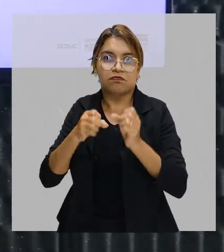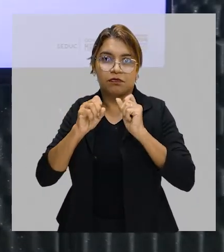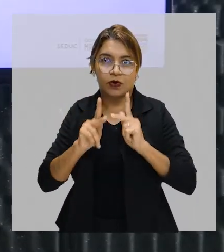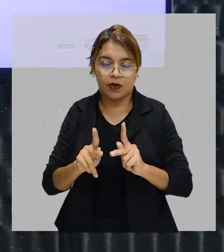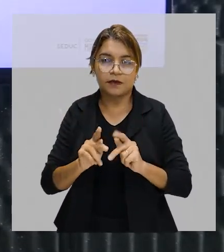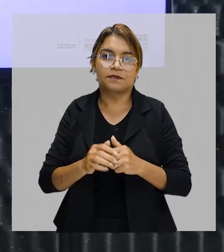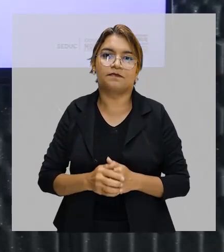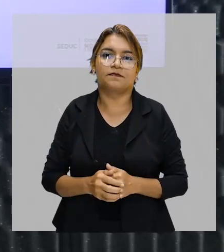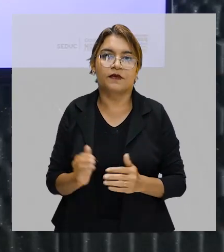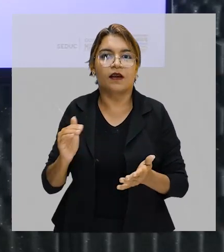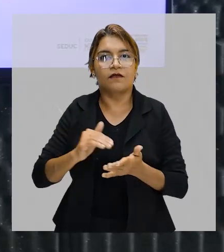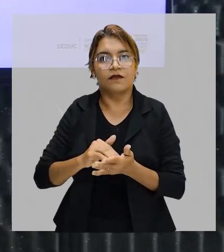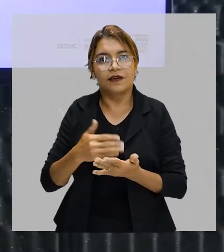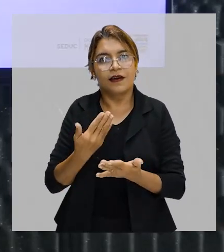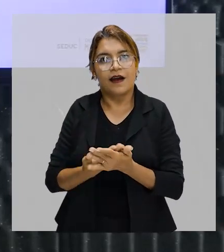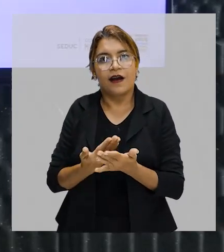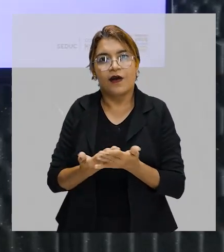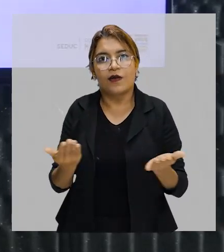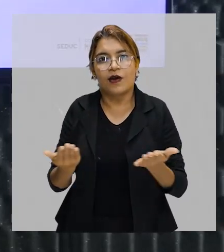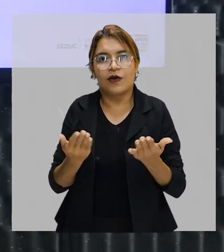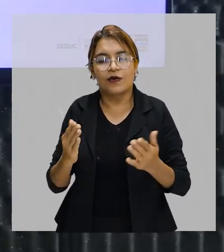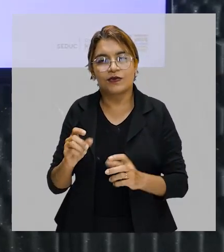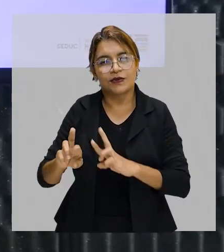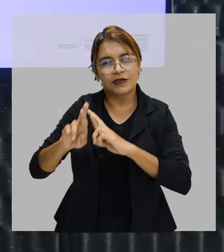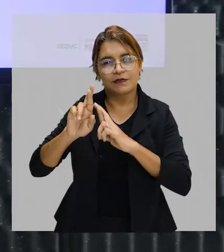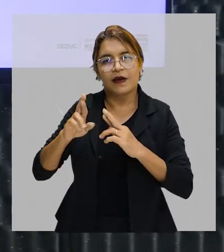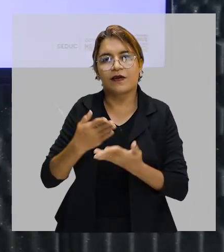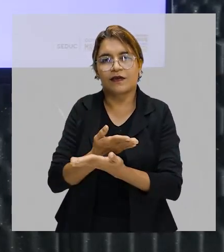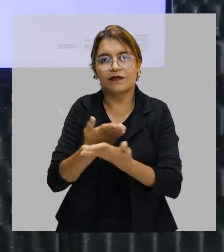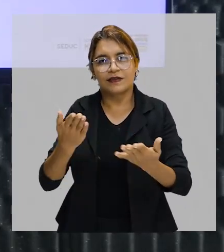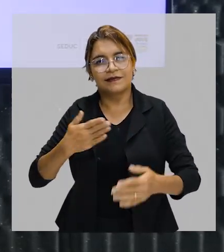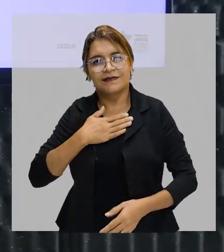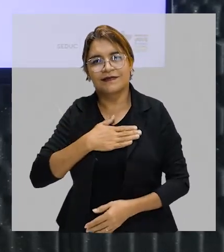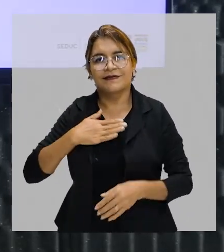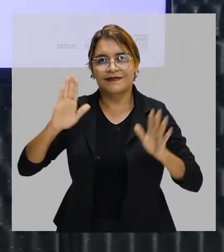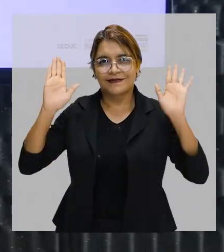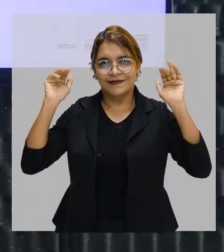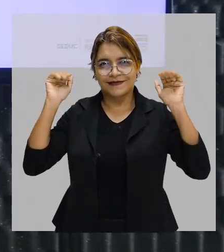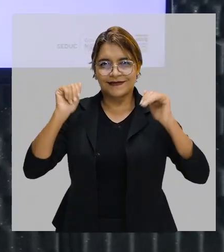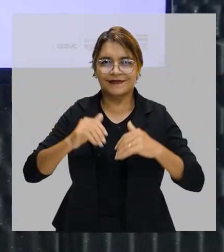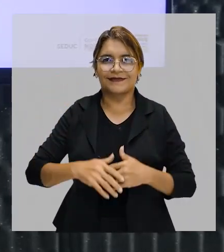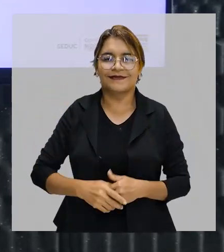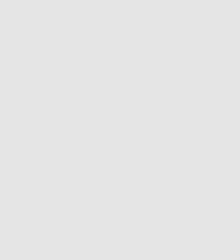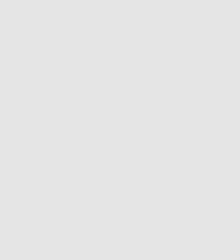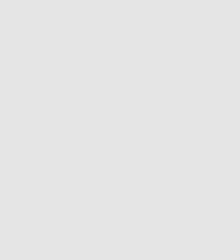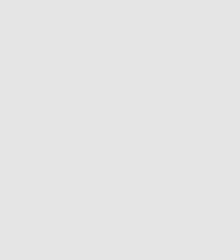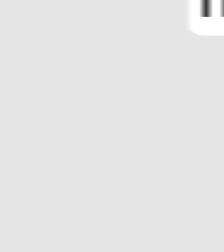sociologia. Espero que tenha sido boa e proveitosa e a gente se vê numa próxima videoaula. Tchau, tchau.